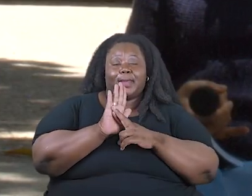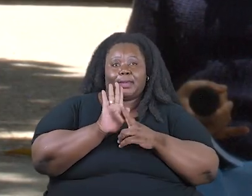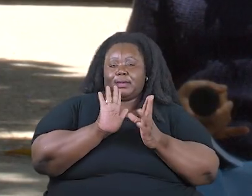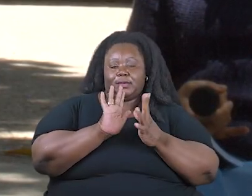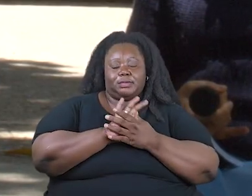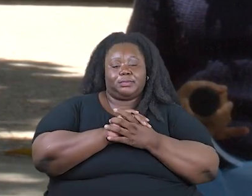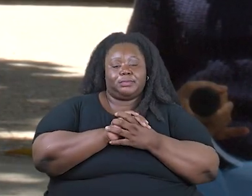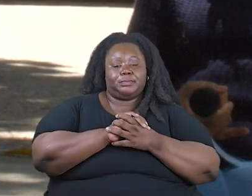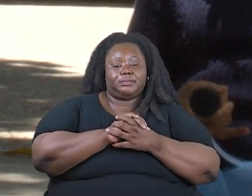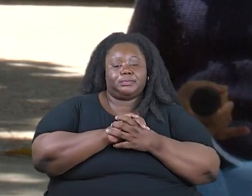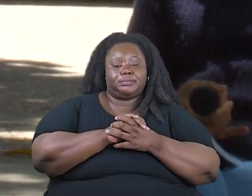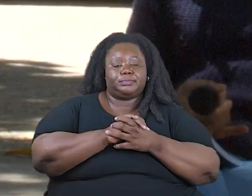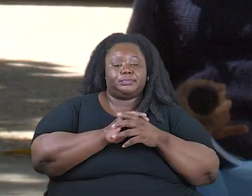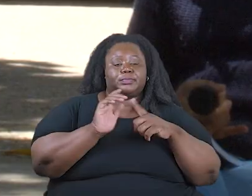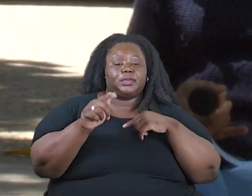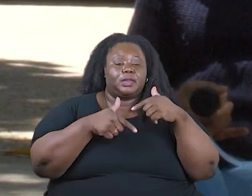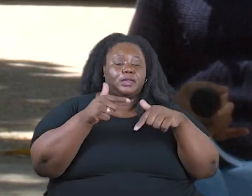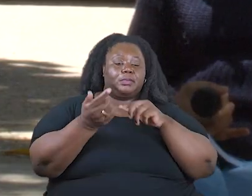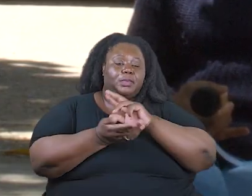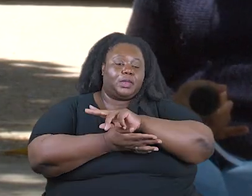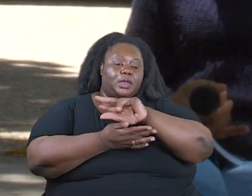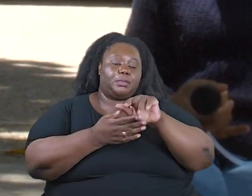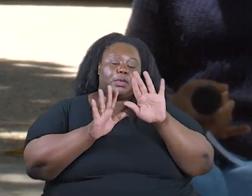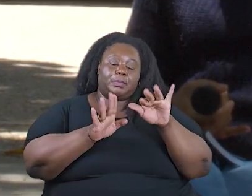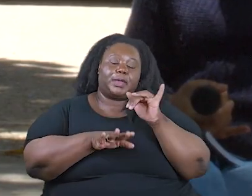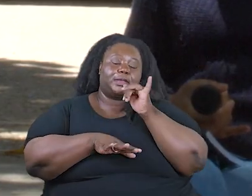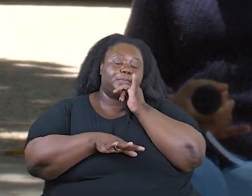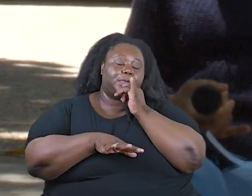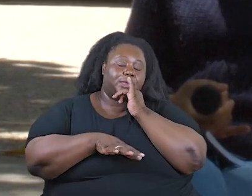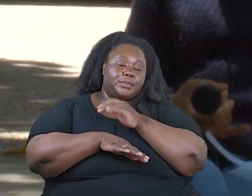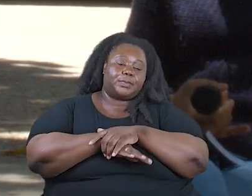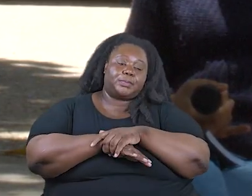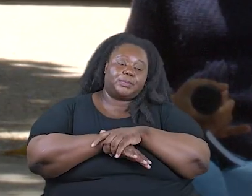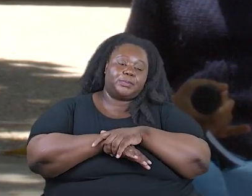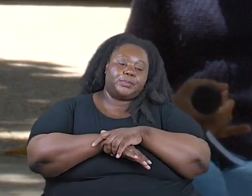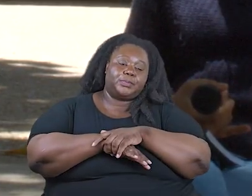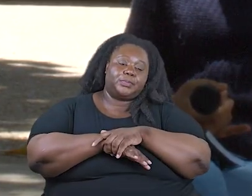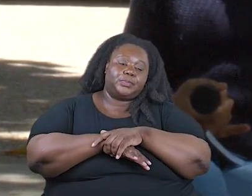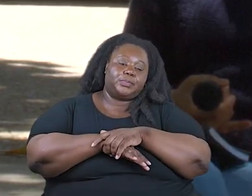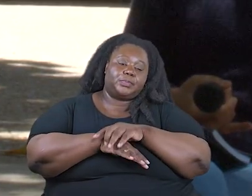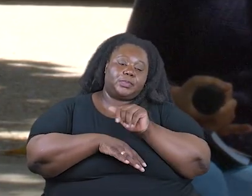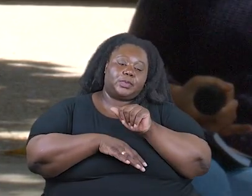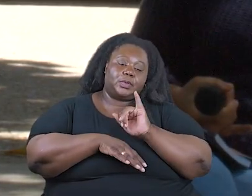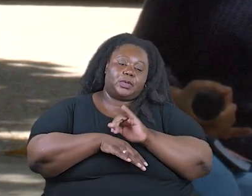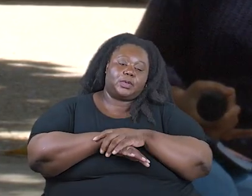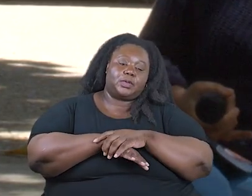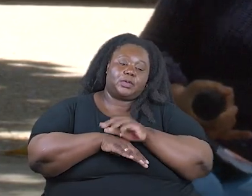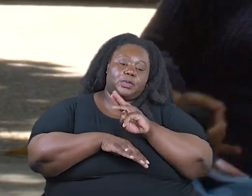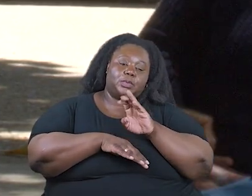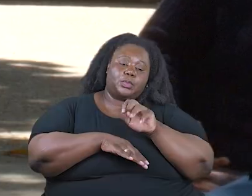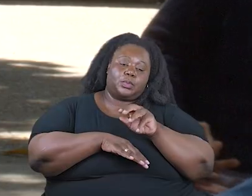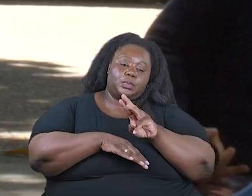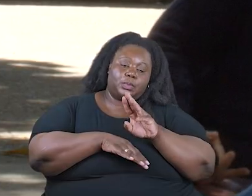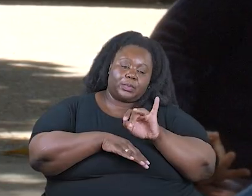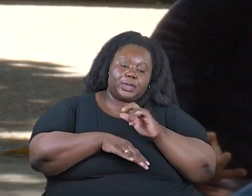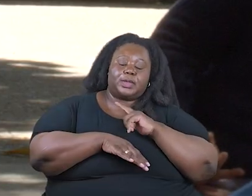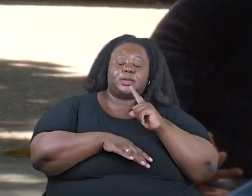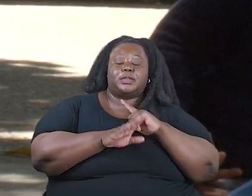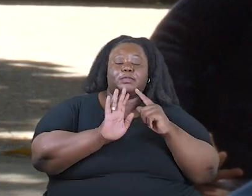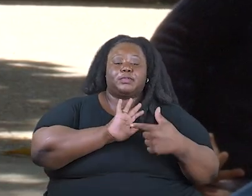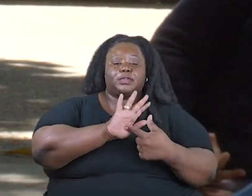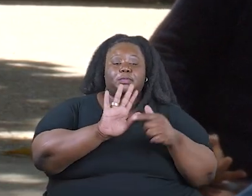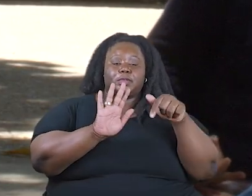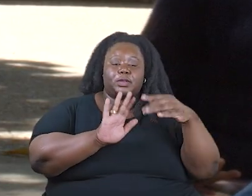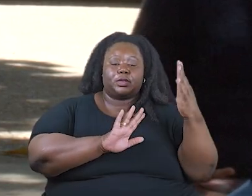regra. Tem trabalhos que são múltiplos, que eles têm, por exemplo, o Ai Weiwei, quando ele fez a exposição aqui no